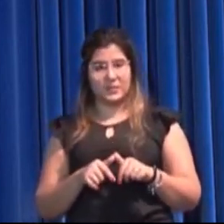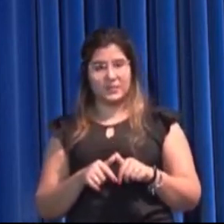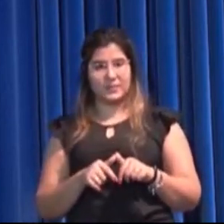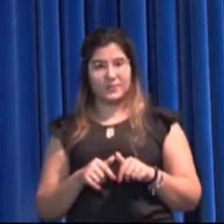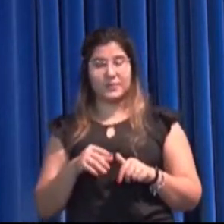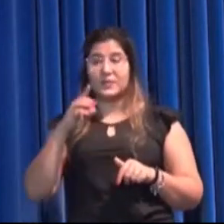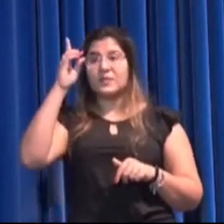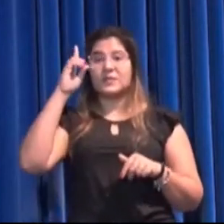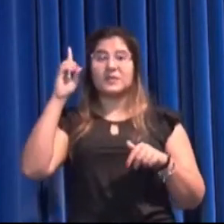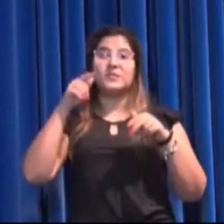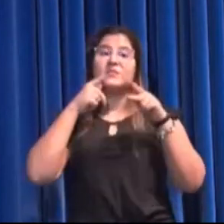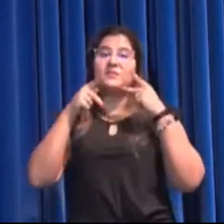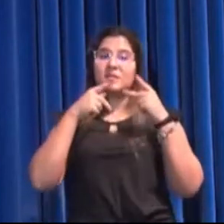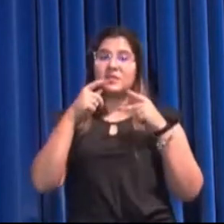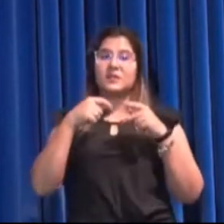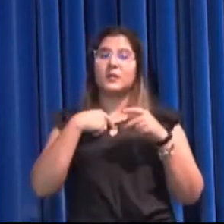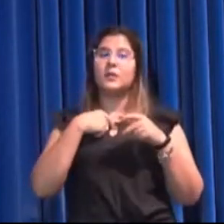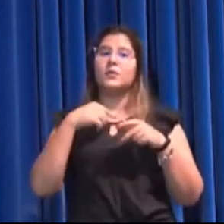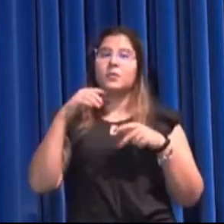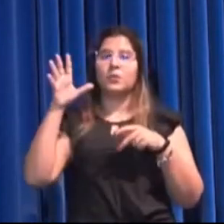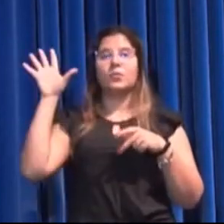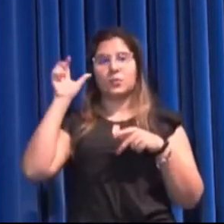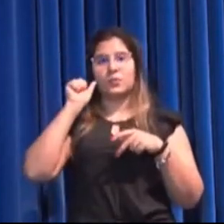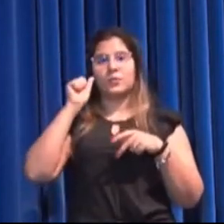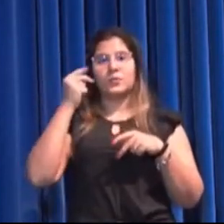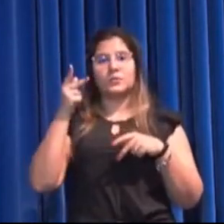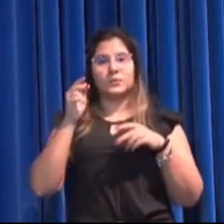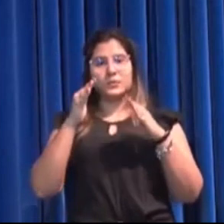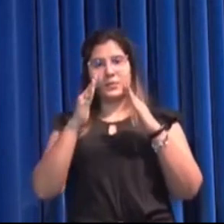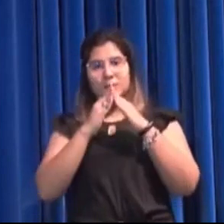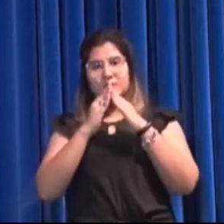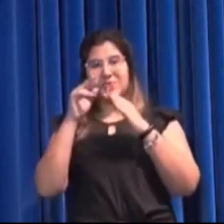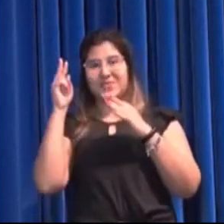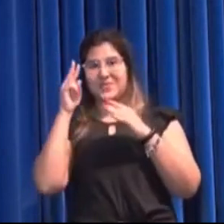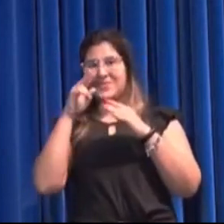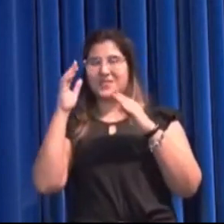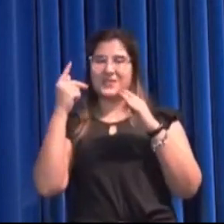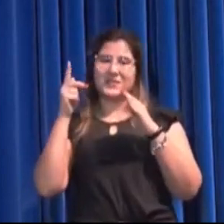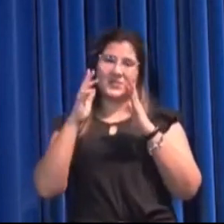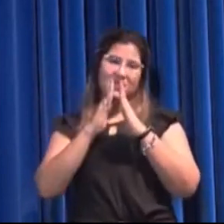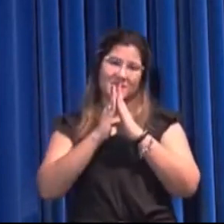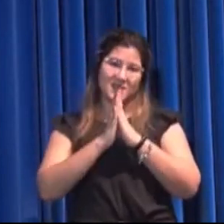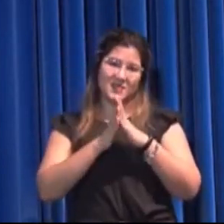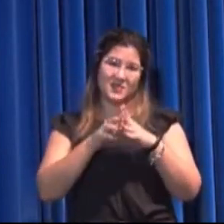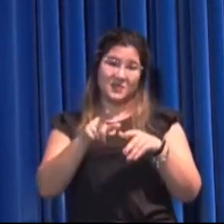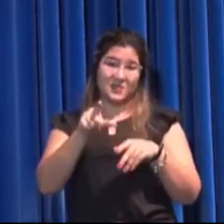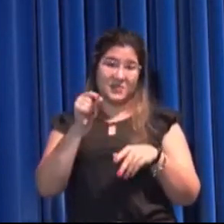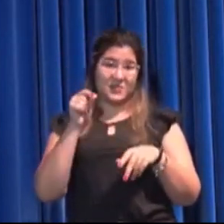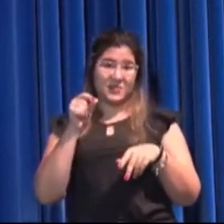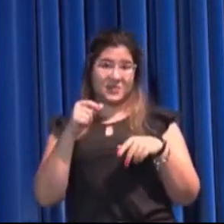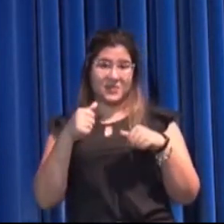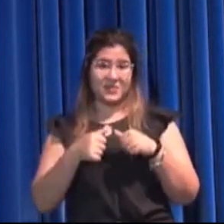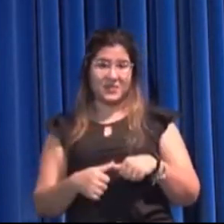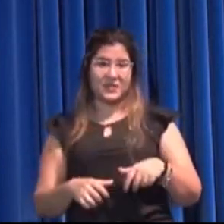assim: eu ouvi a sua oração e escolhi este lugar para